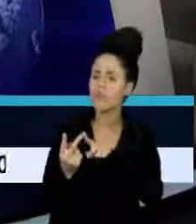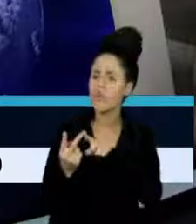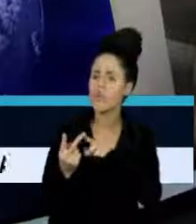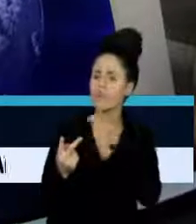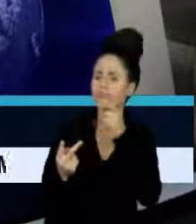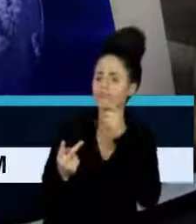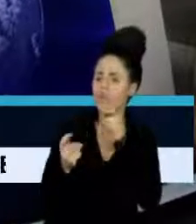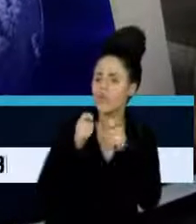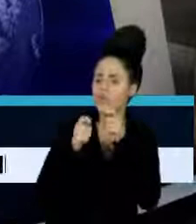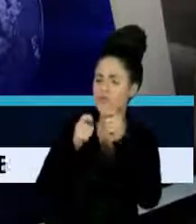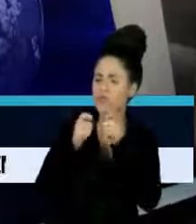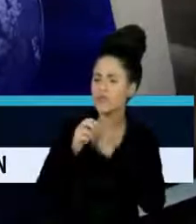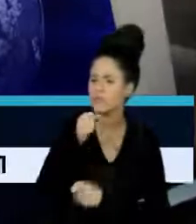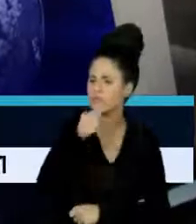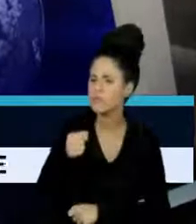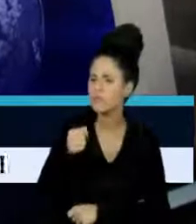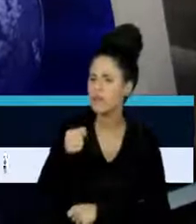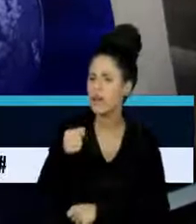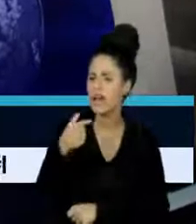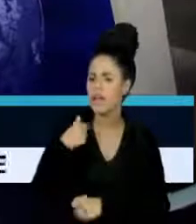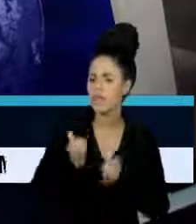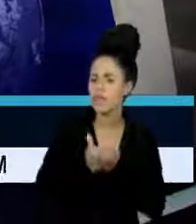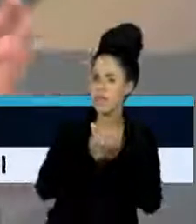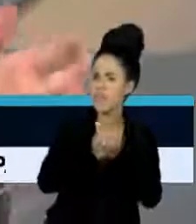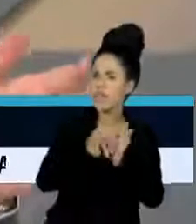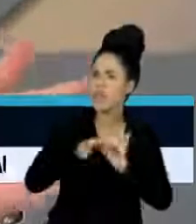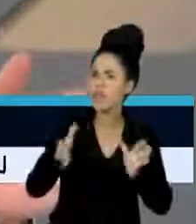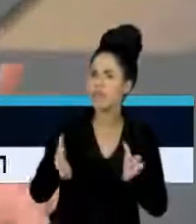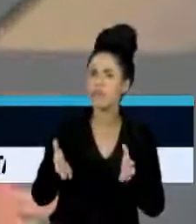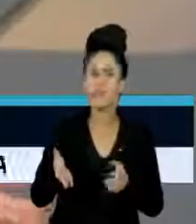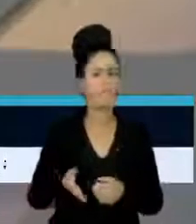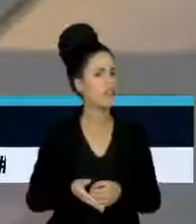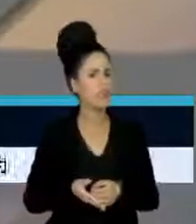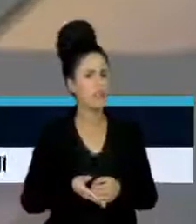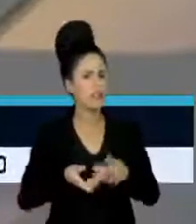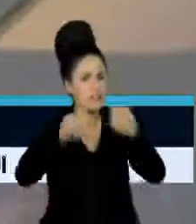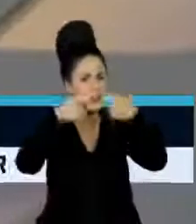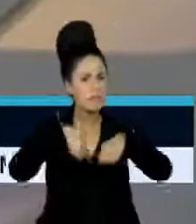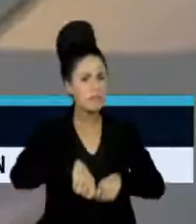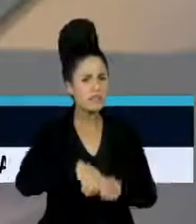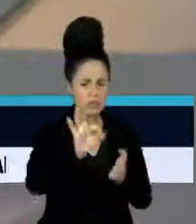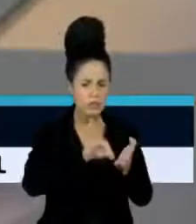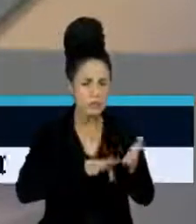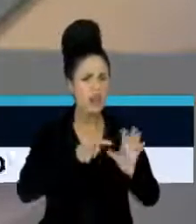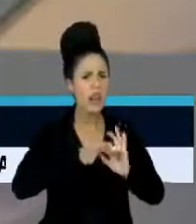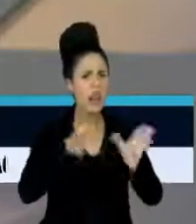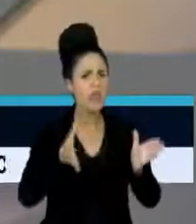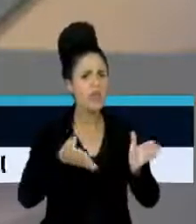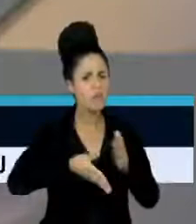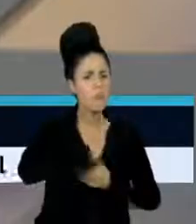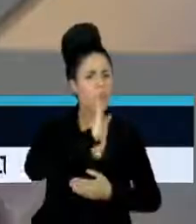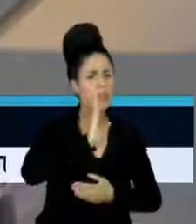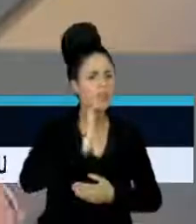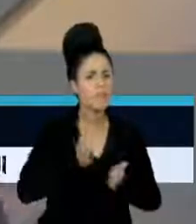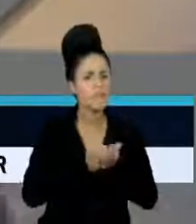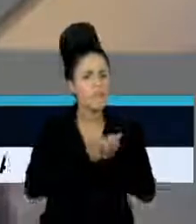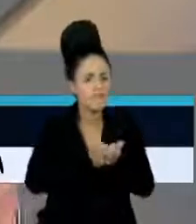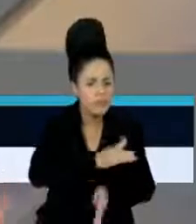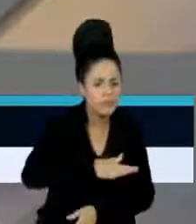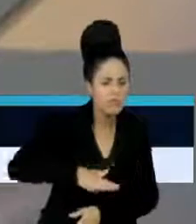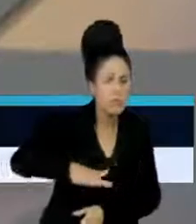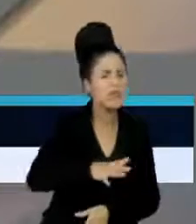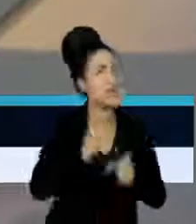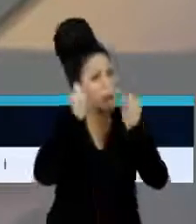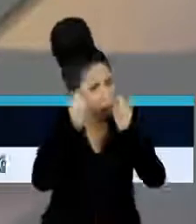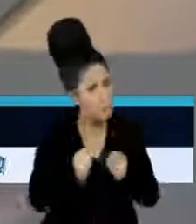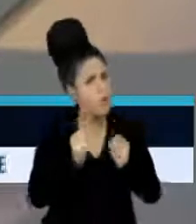perigosa sem autorização do órgão. Não tem que ter autorização para viajar dentro daquele espaço. Aquele espaço é um espaço que